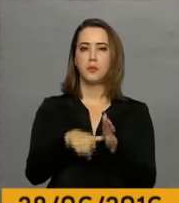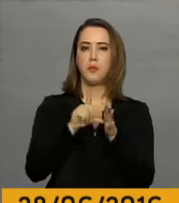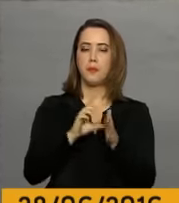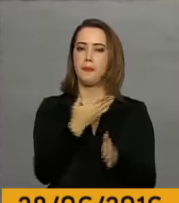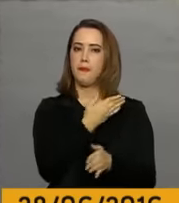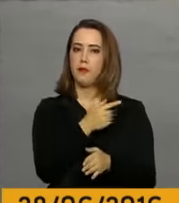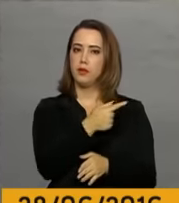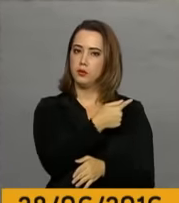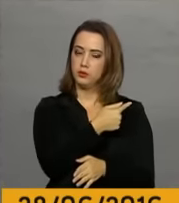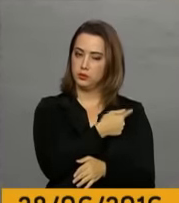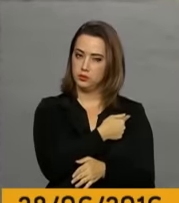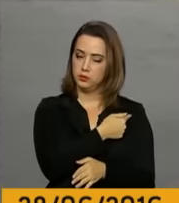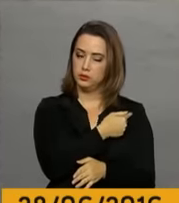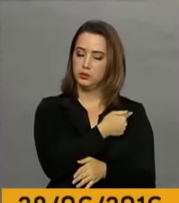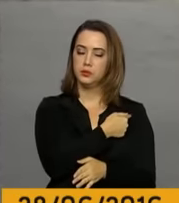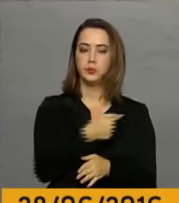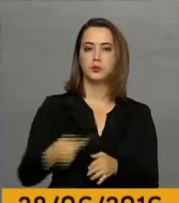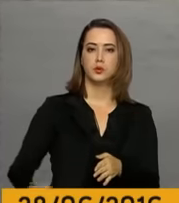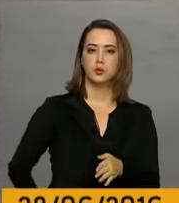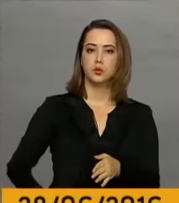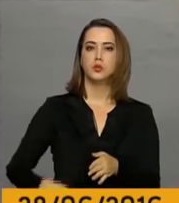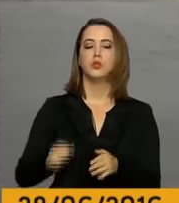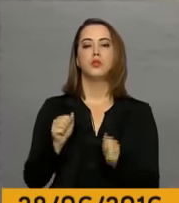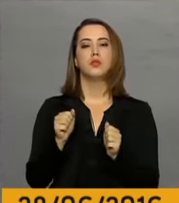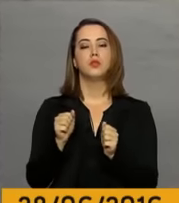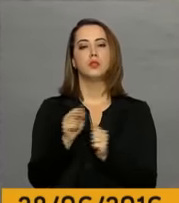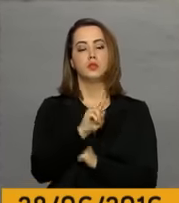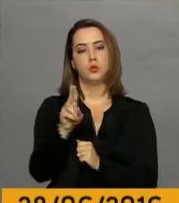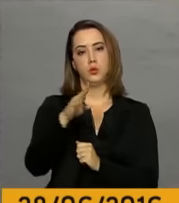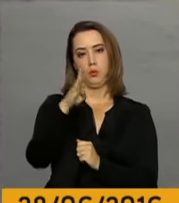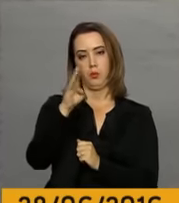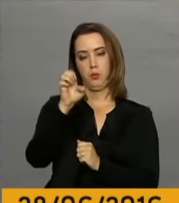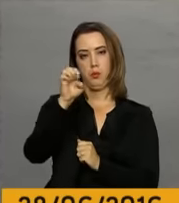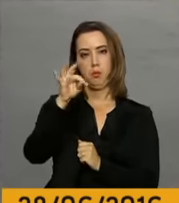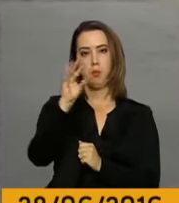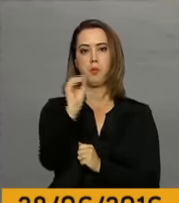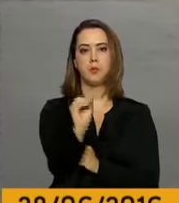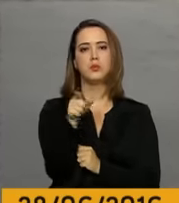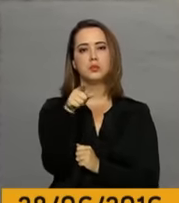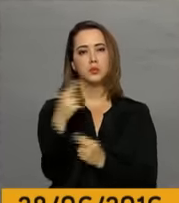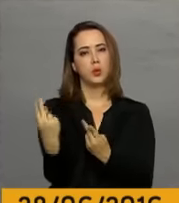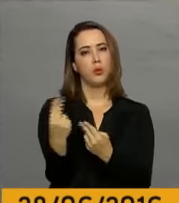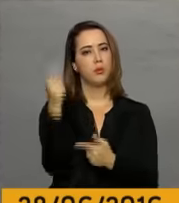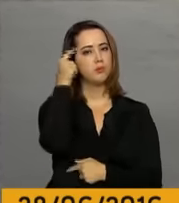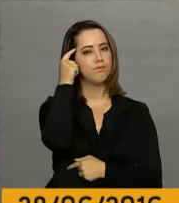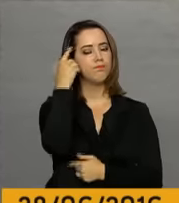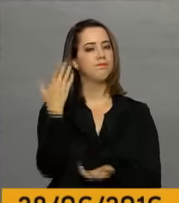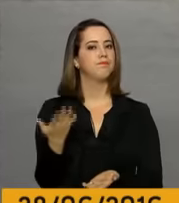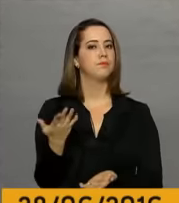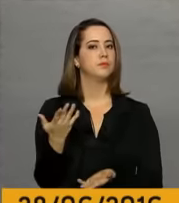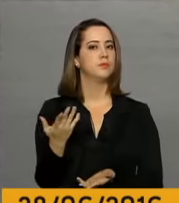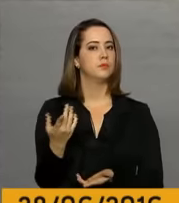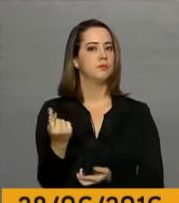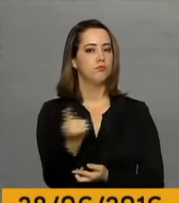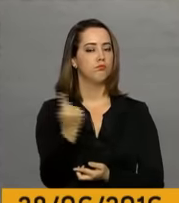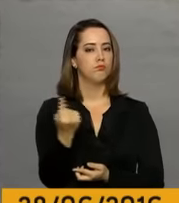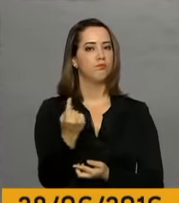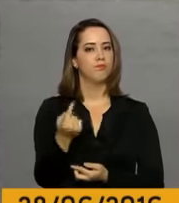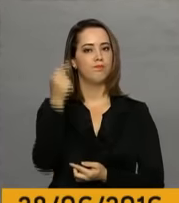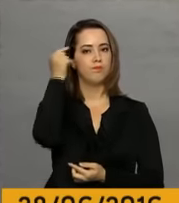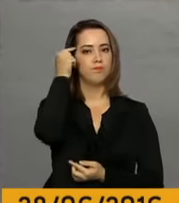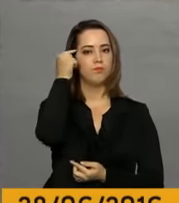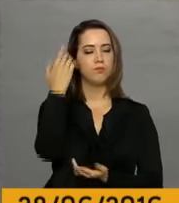eminente Governador Beto Richa e ele partilha do mesmo pensamento e partilha também do